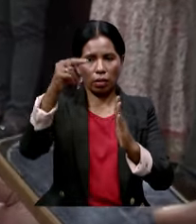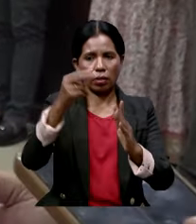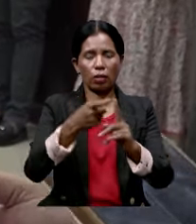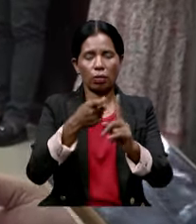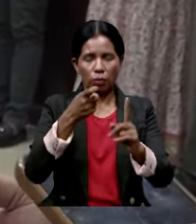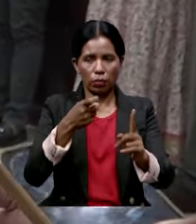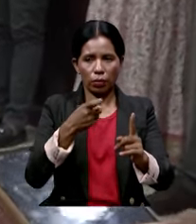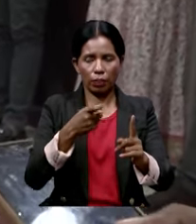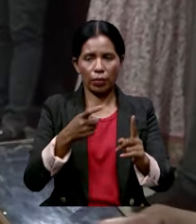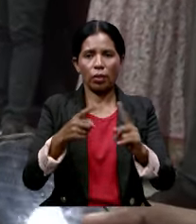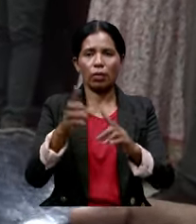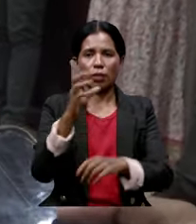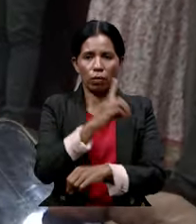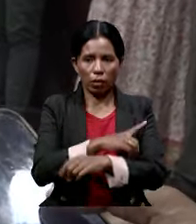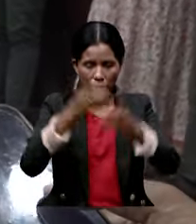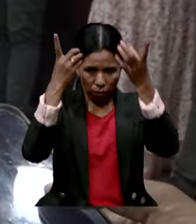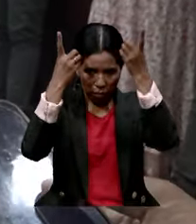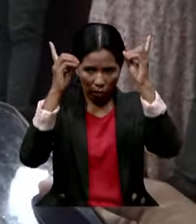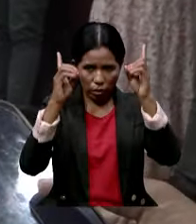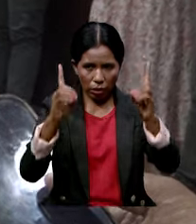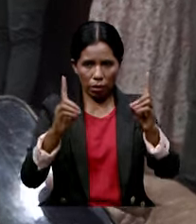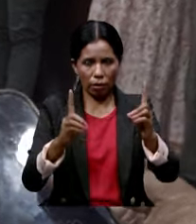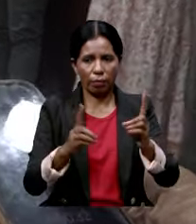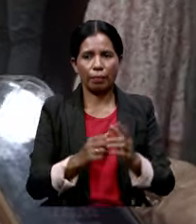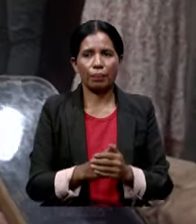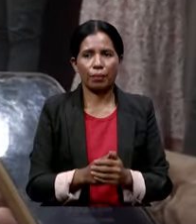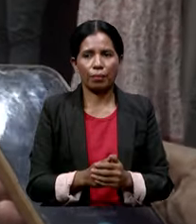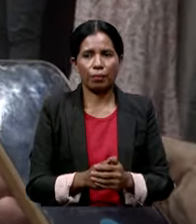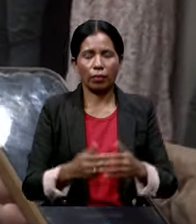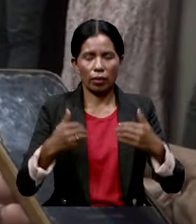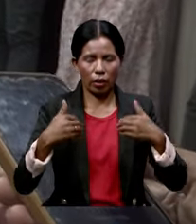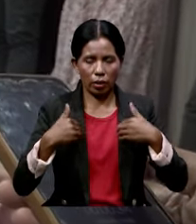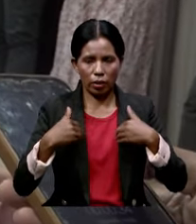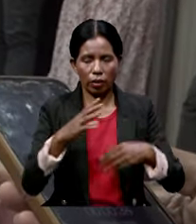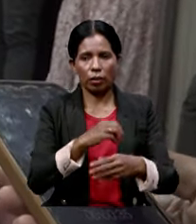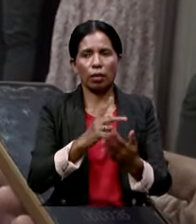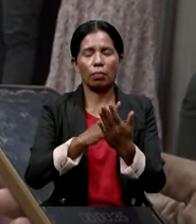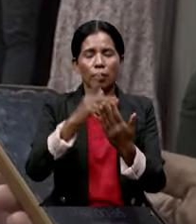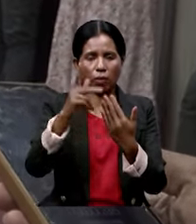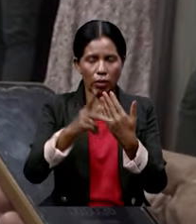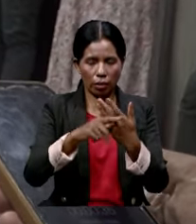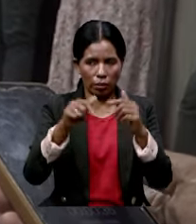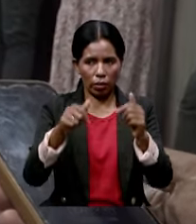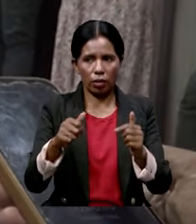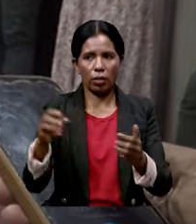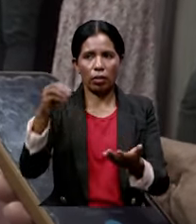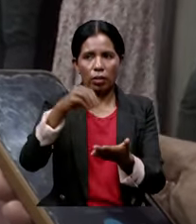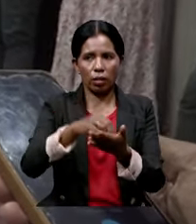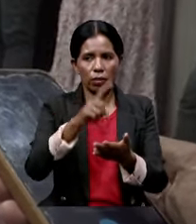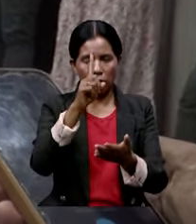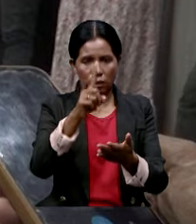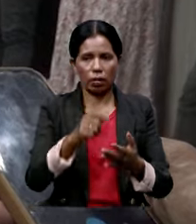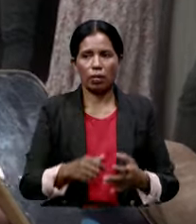maka ohin disidi para atu iha sekuensia programa ne ajusta sai ida